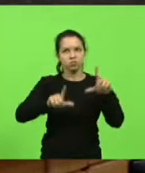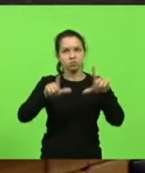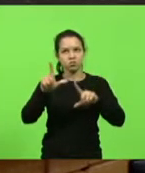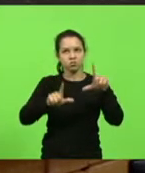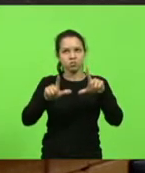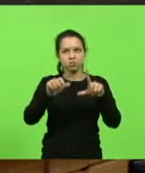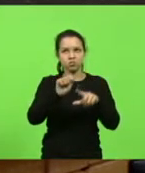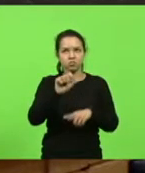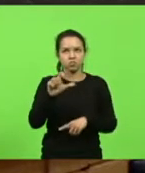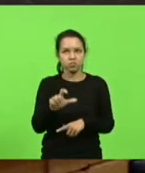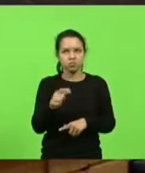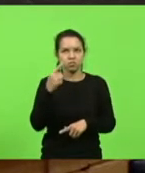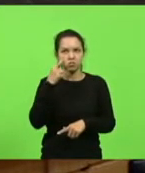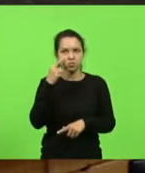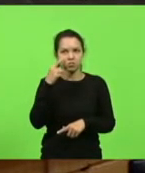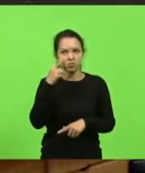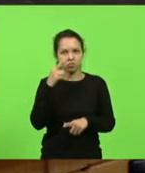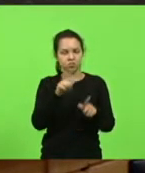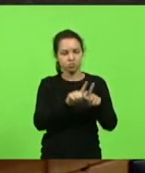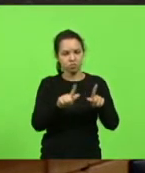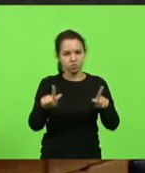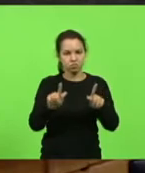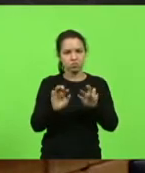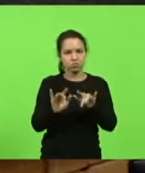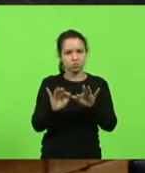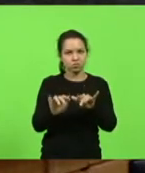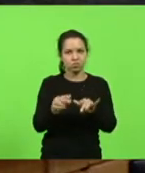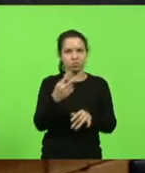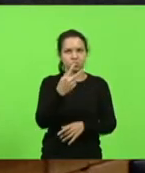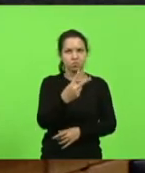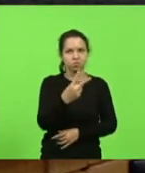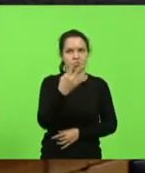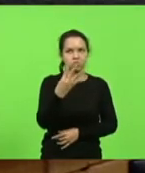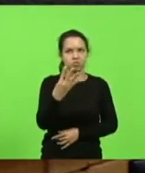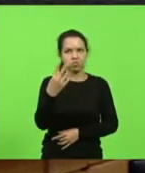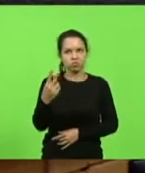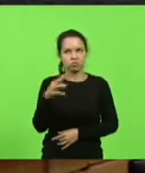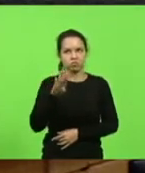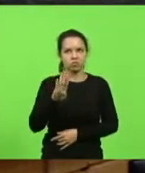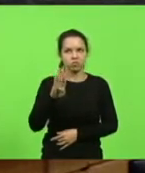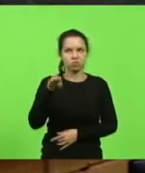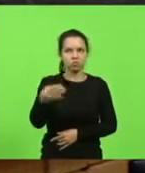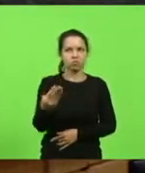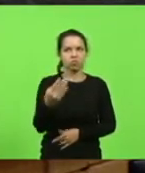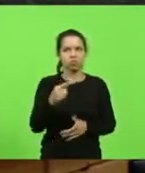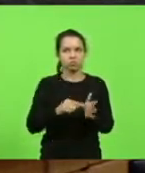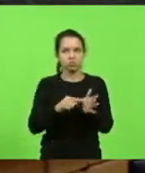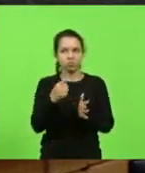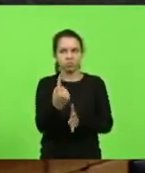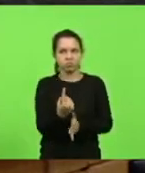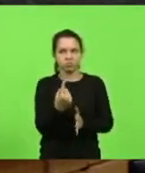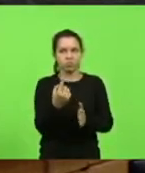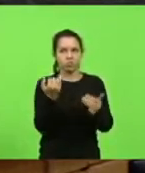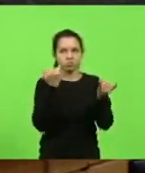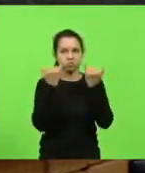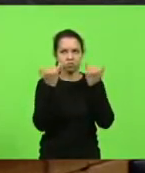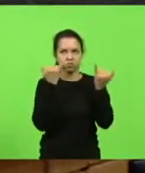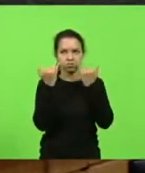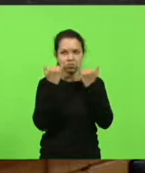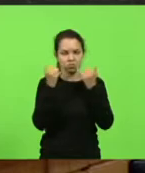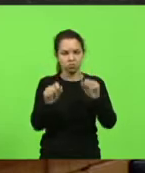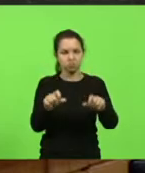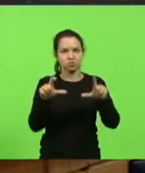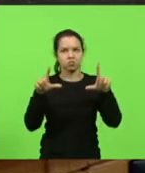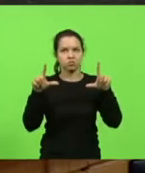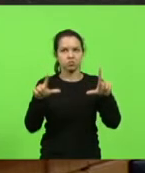seu aplicativo do Google e digite aí. 242 bilhões. A primeira informação que aparece aqui é uma